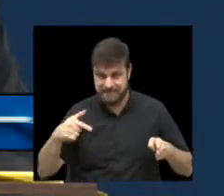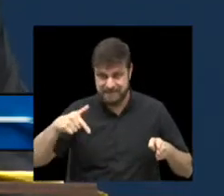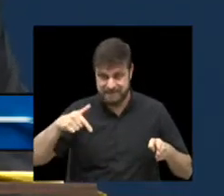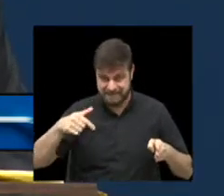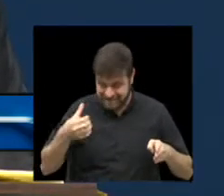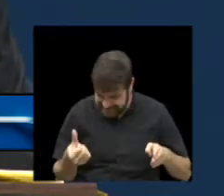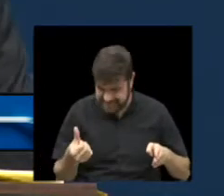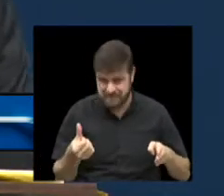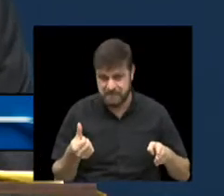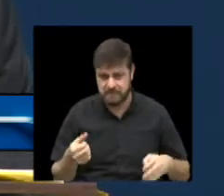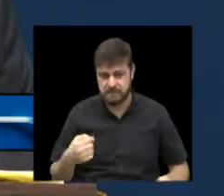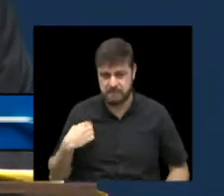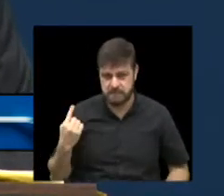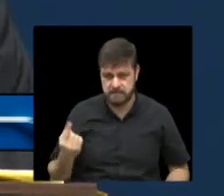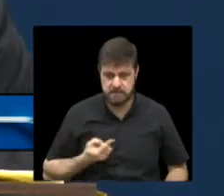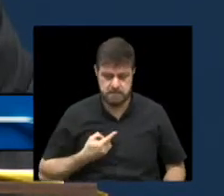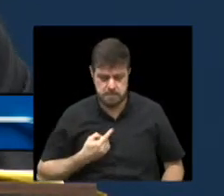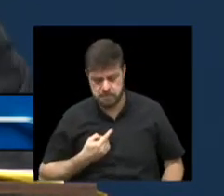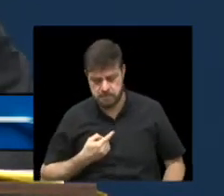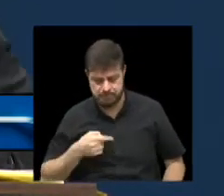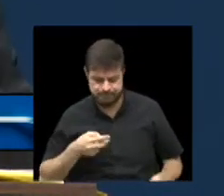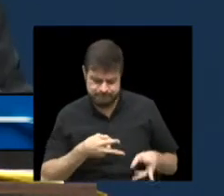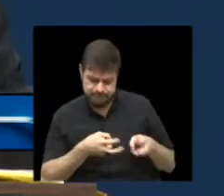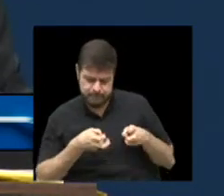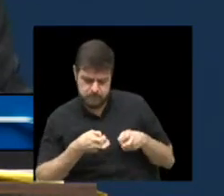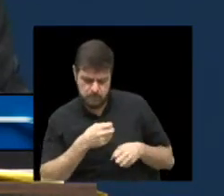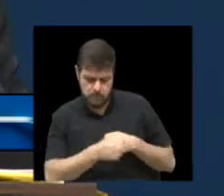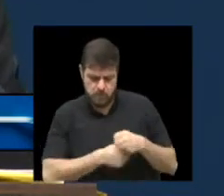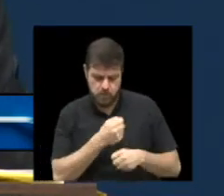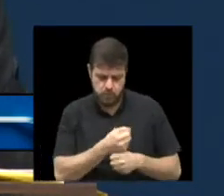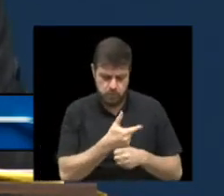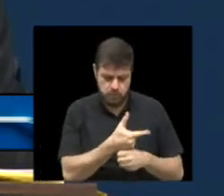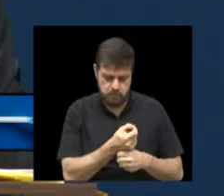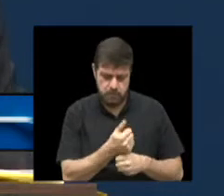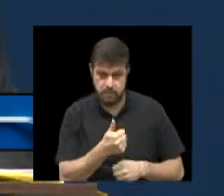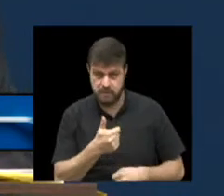2016. Se a gente quiser pegar com 2012, que foi um ano que teve um investimento um pouquinho maior,